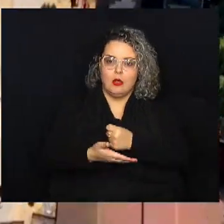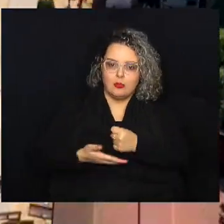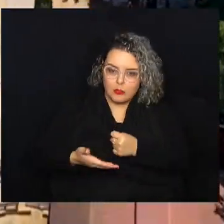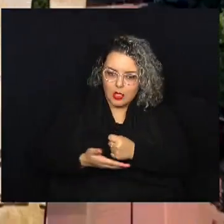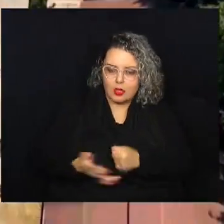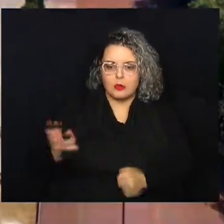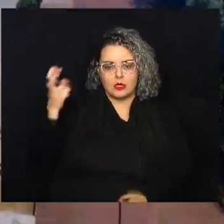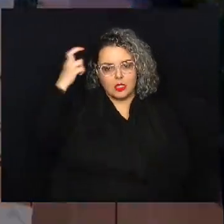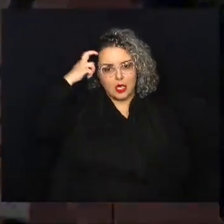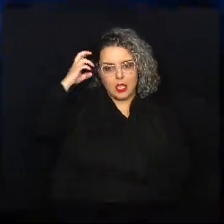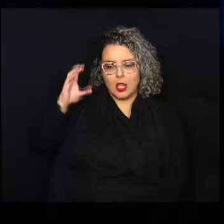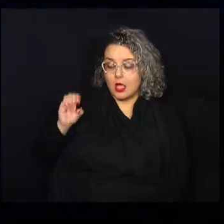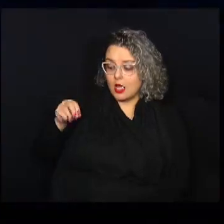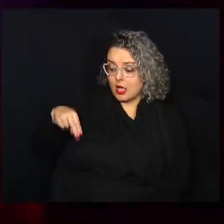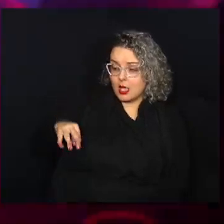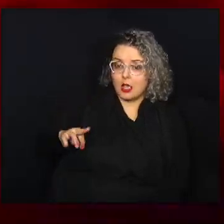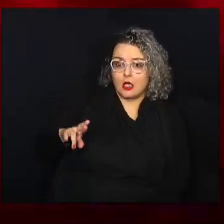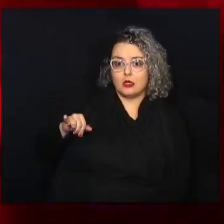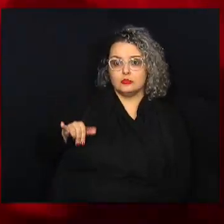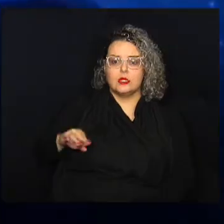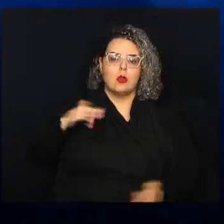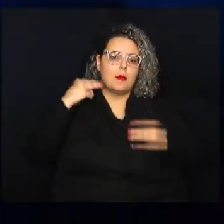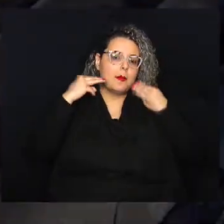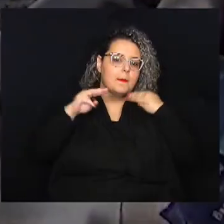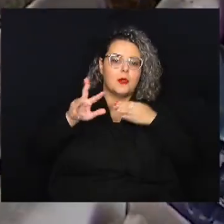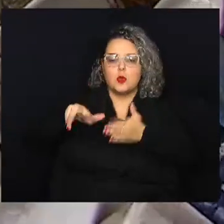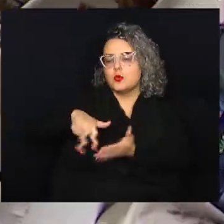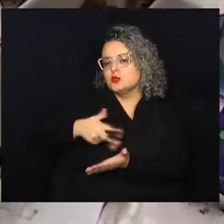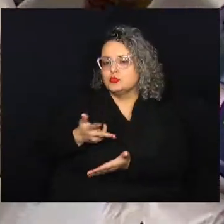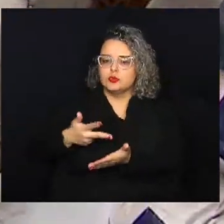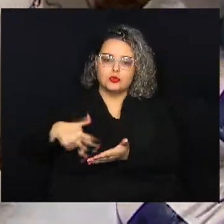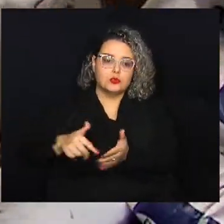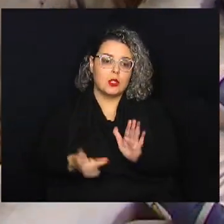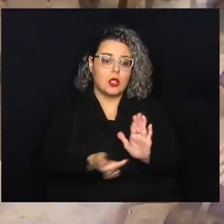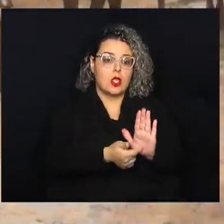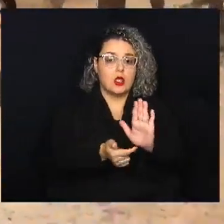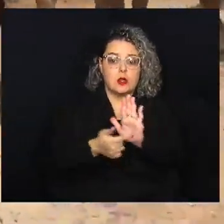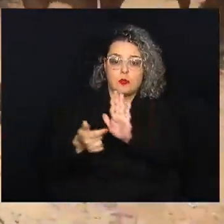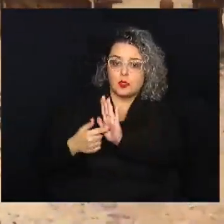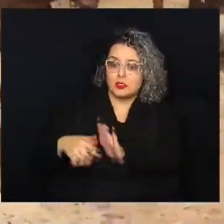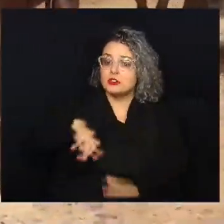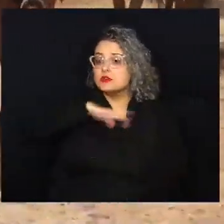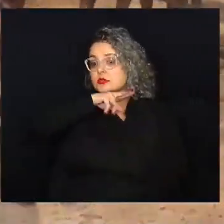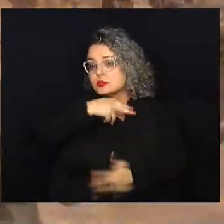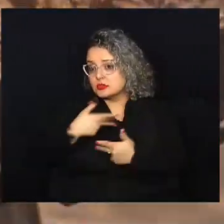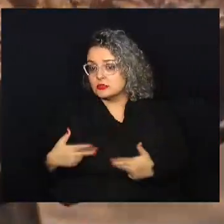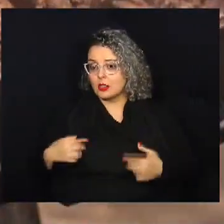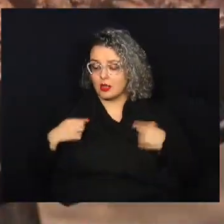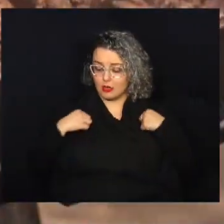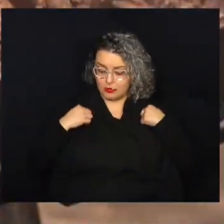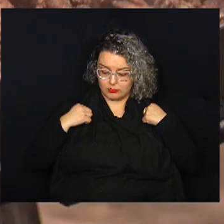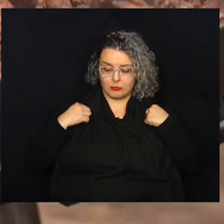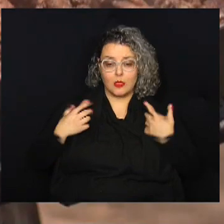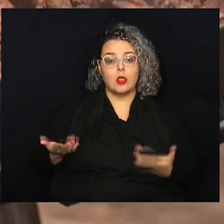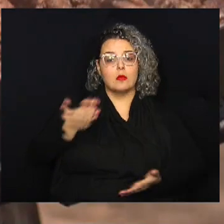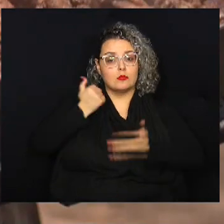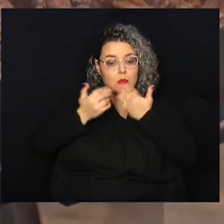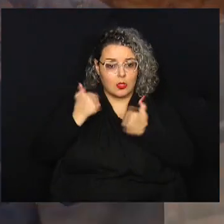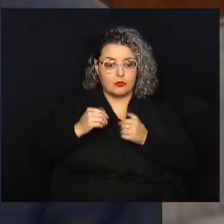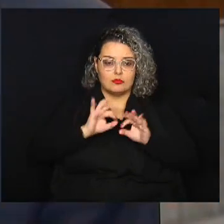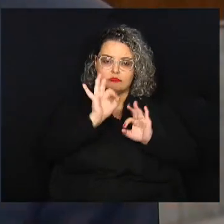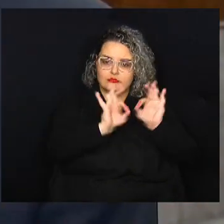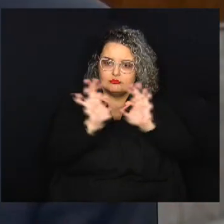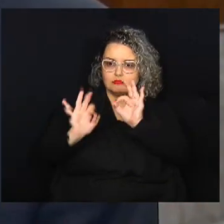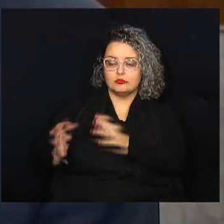cultura country, como música, danças, exposição de animais, vestimenta, comidas e